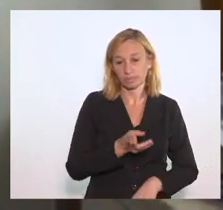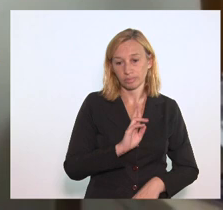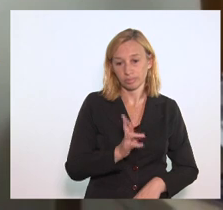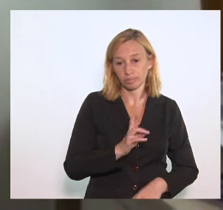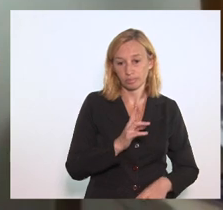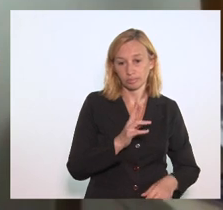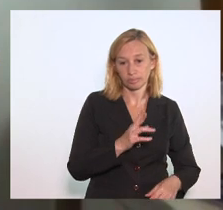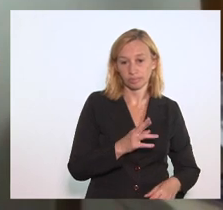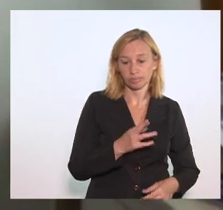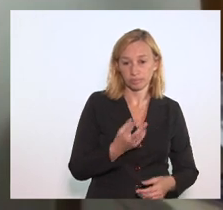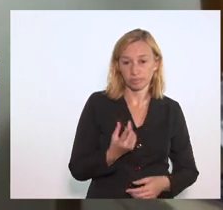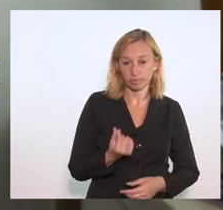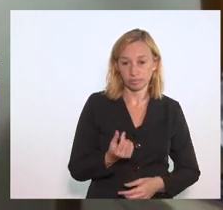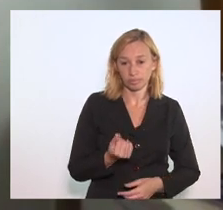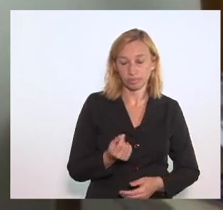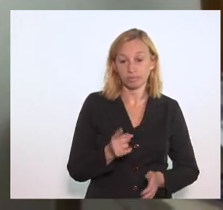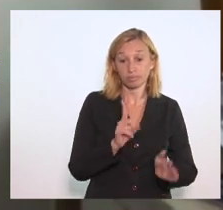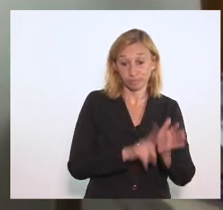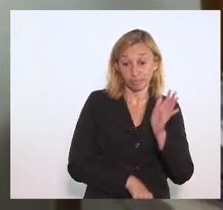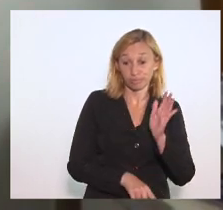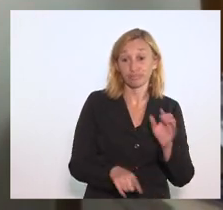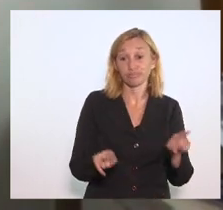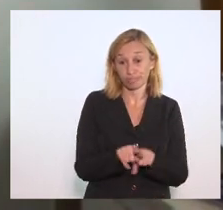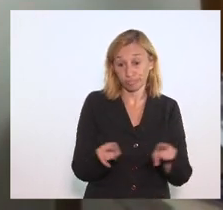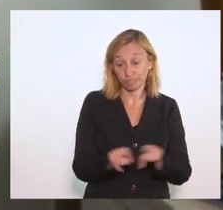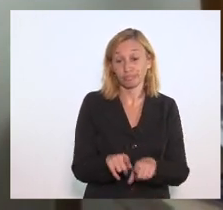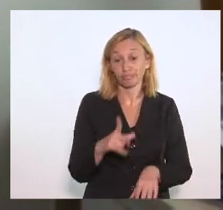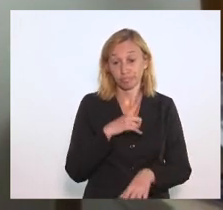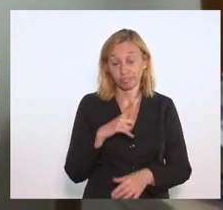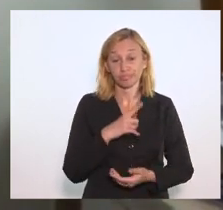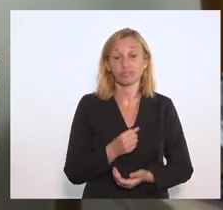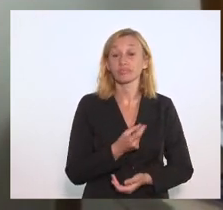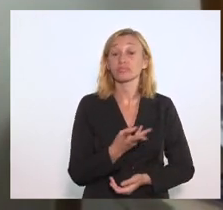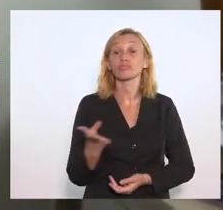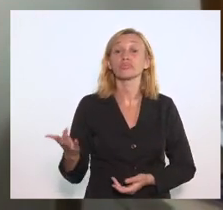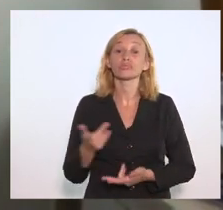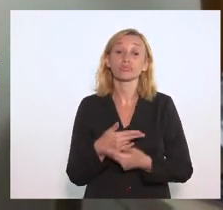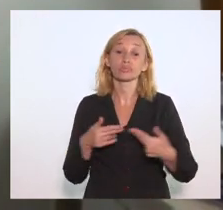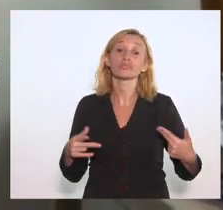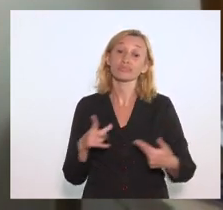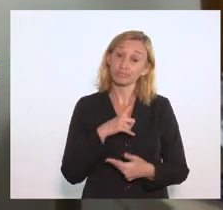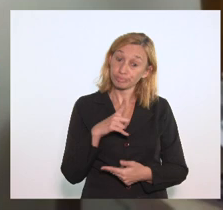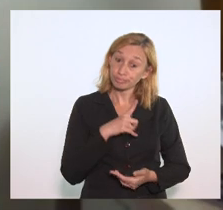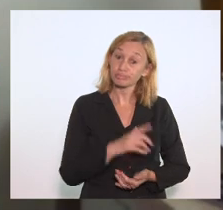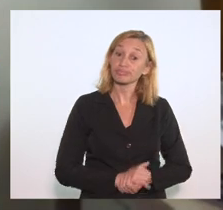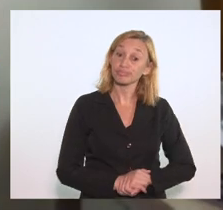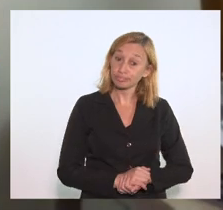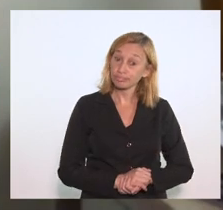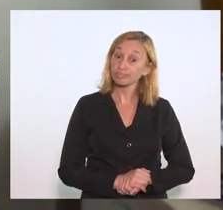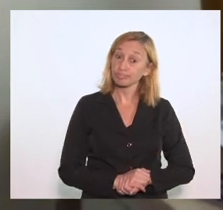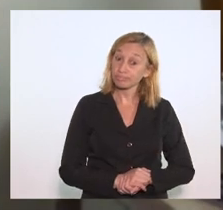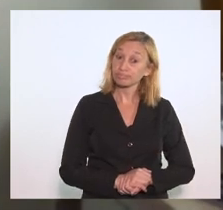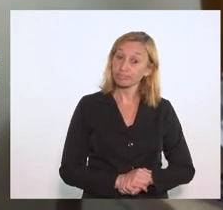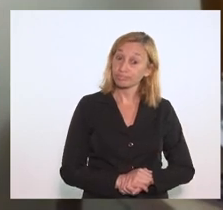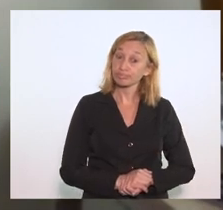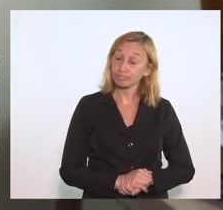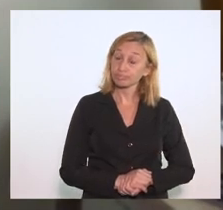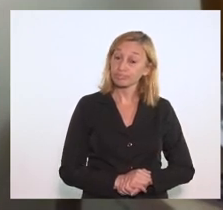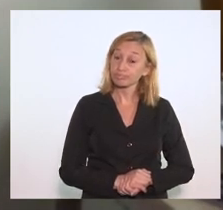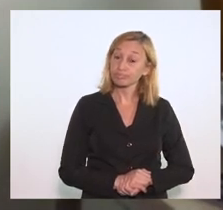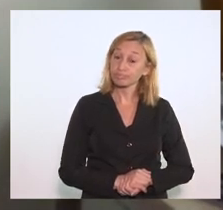também superfaturou o abatimento. Então, veja quanta coisa a gente tem que